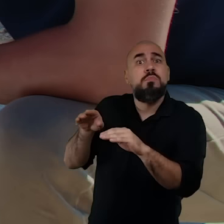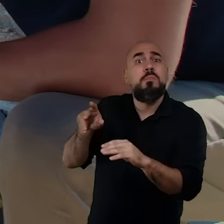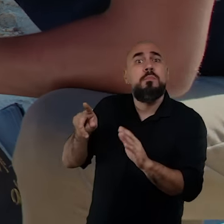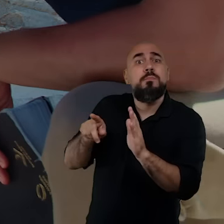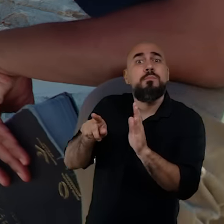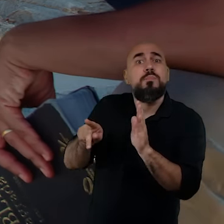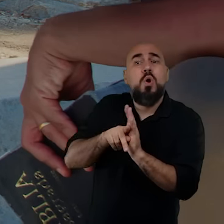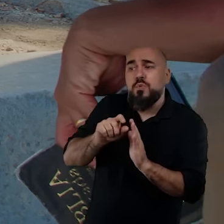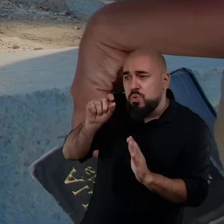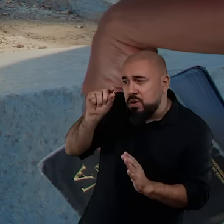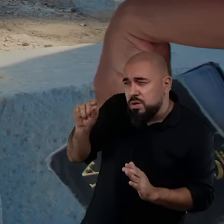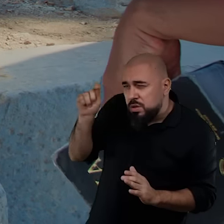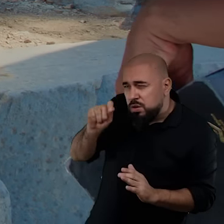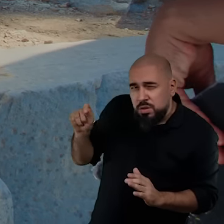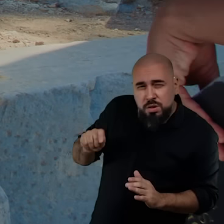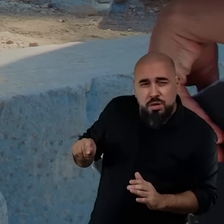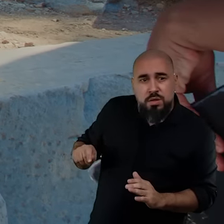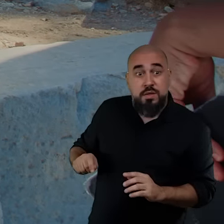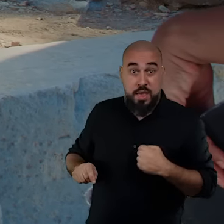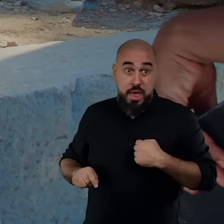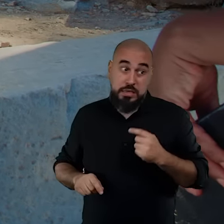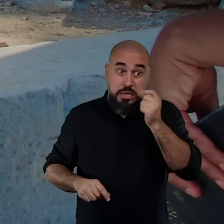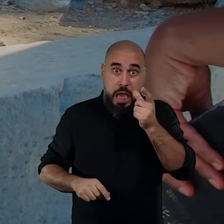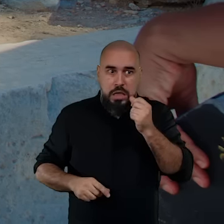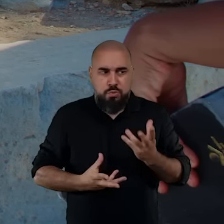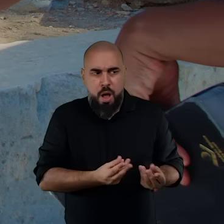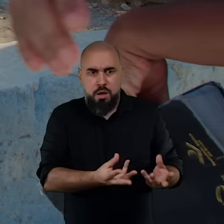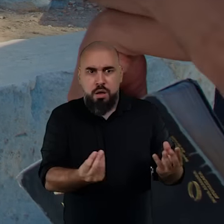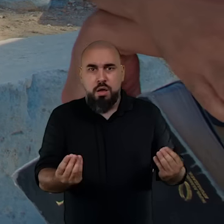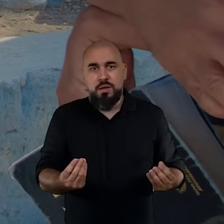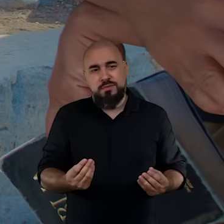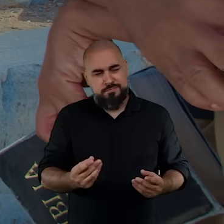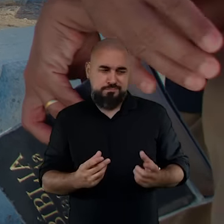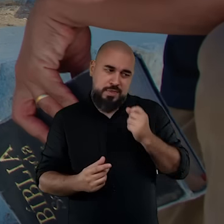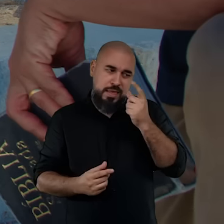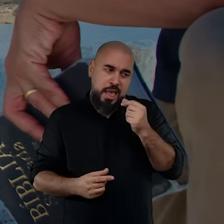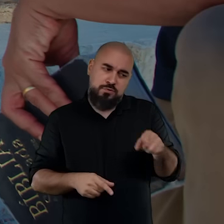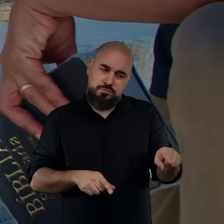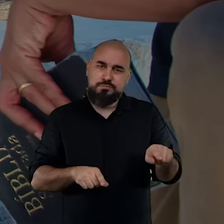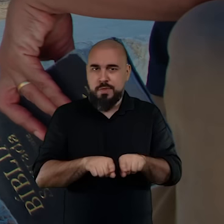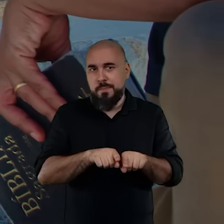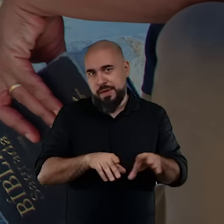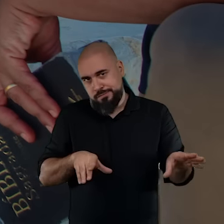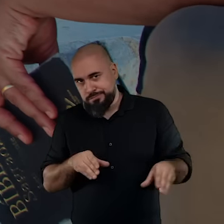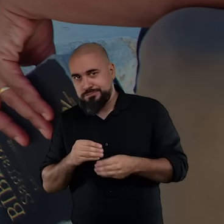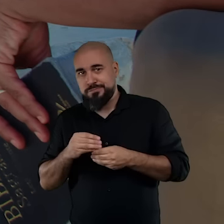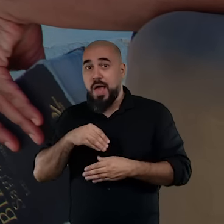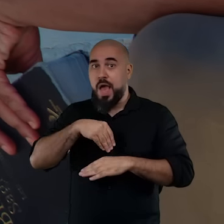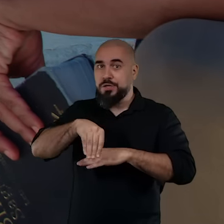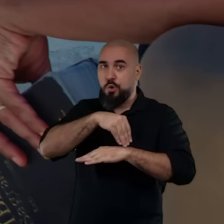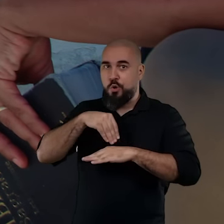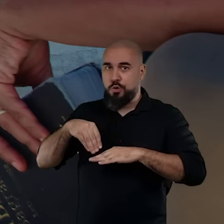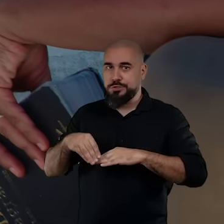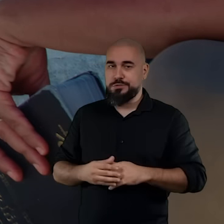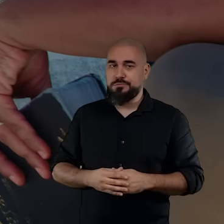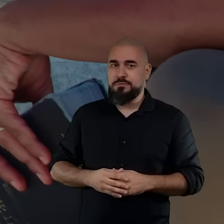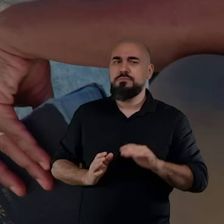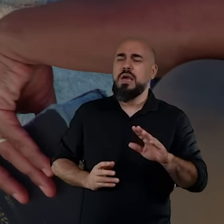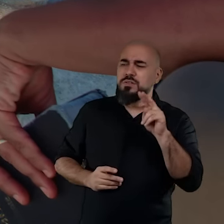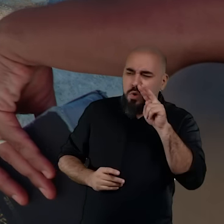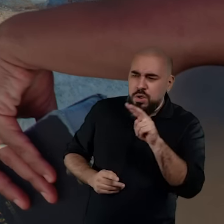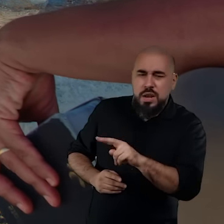muito gato, viu? E eles são mansinhos. Bom, gato também faz parte da arqueologia. Mas o que me chamou a atenção é que, na hora que eu olhei rápido